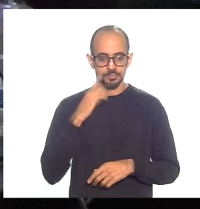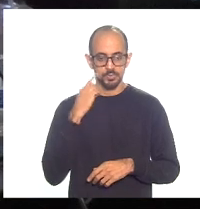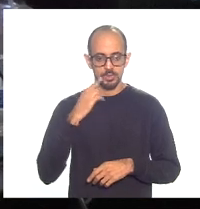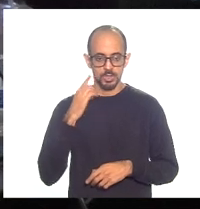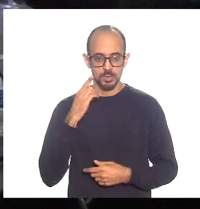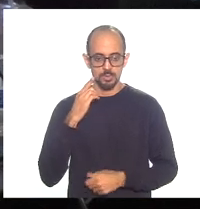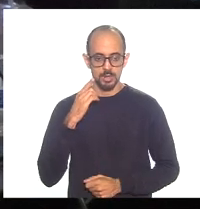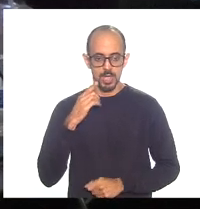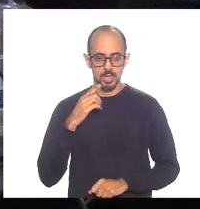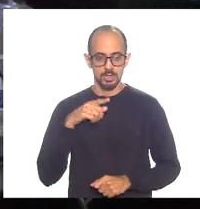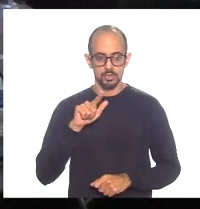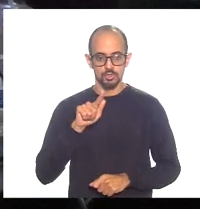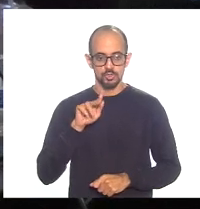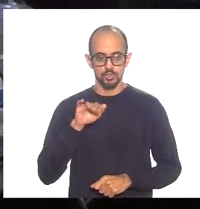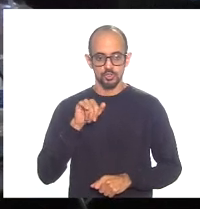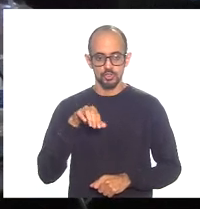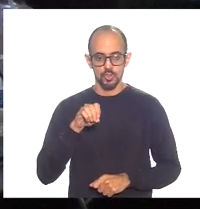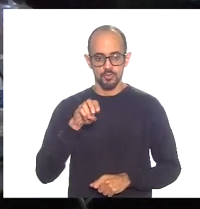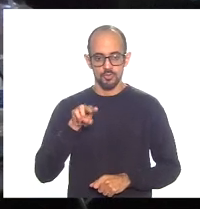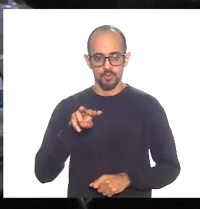Deputada Giovanni Ratinho.